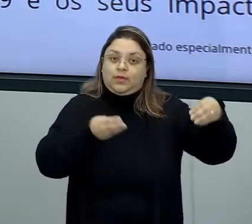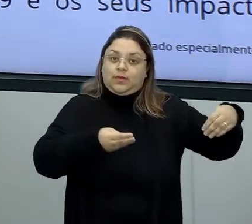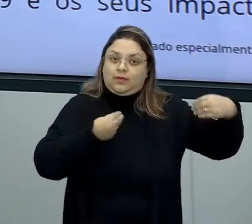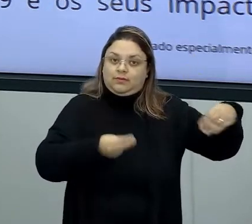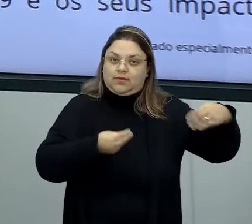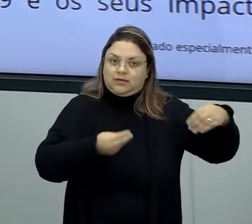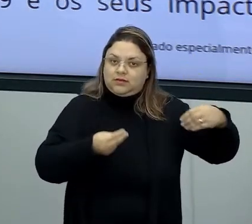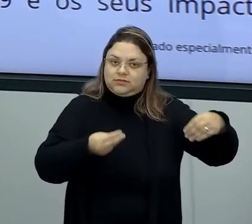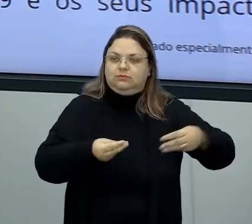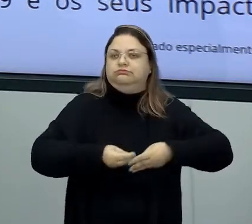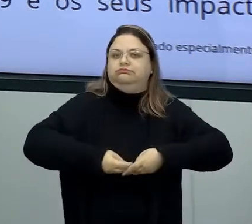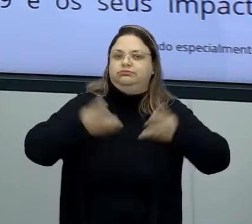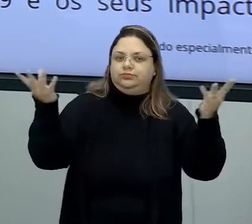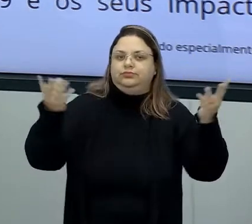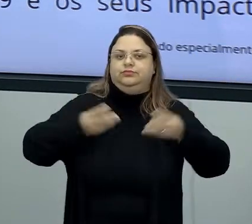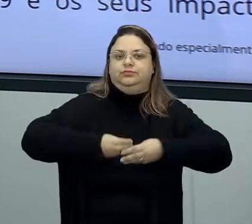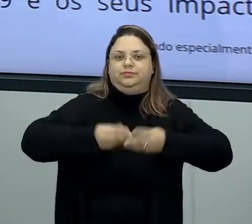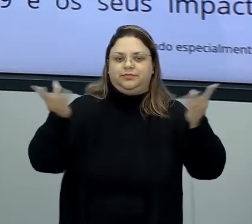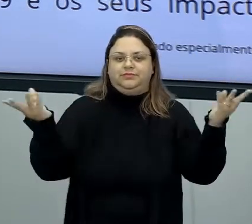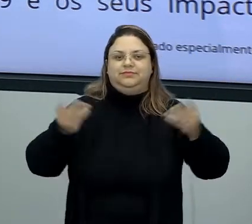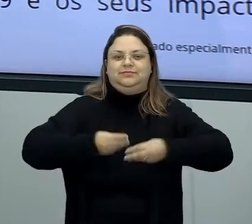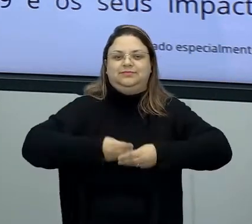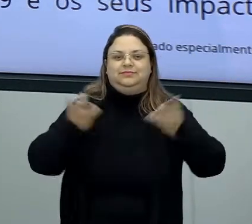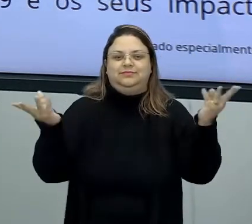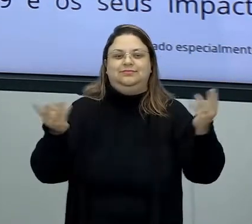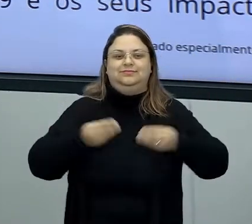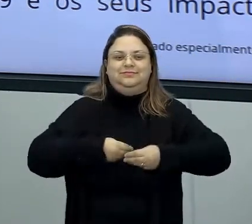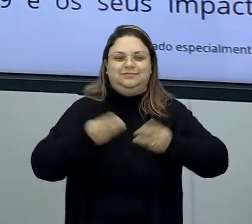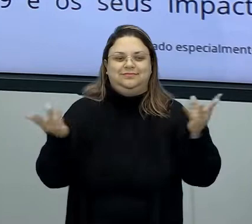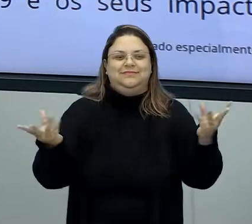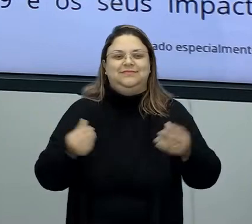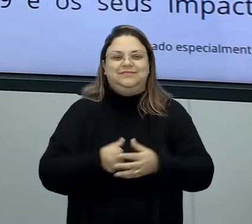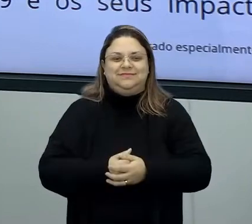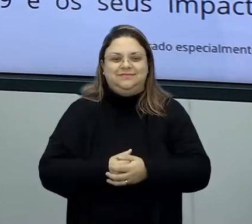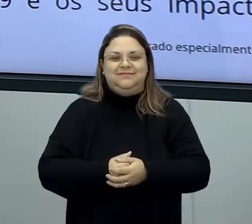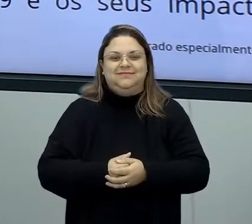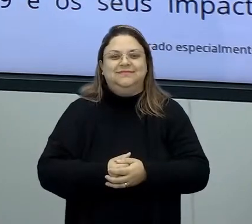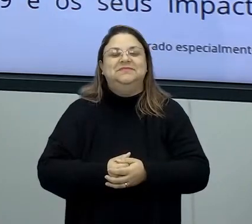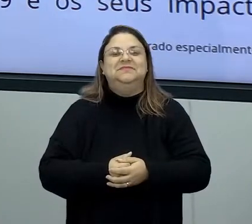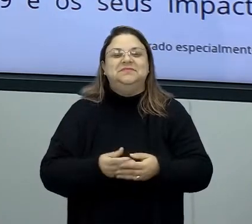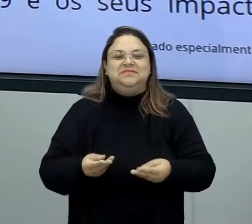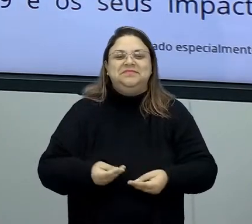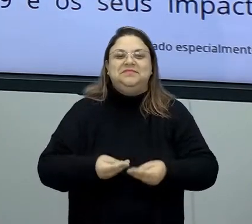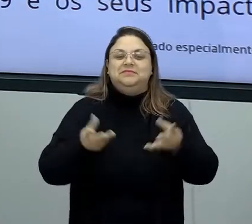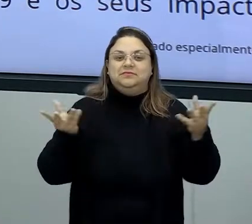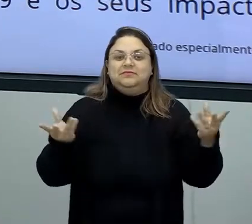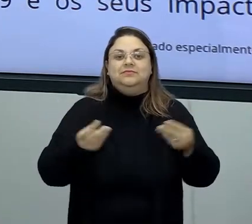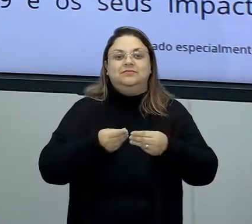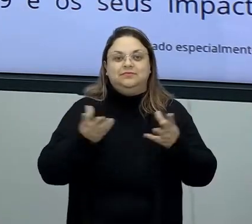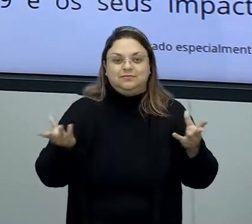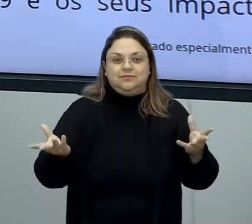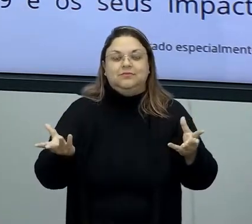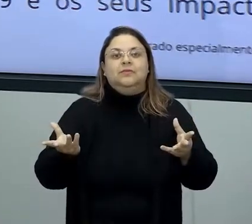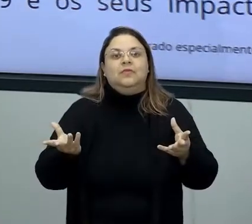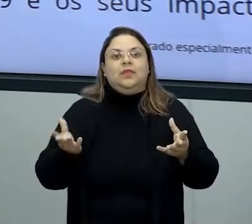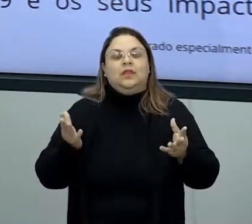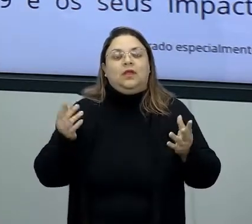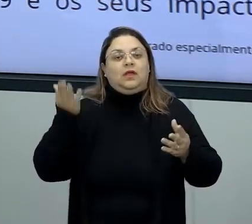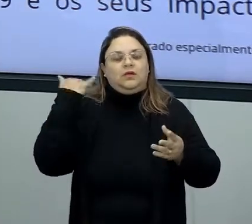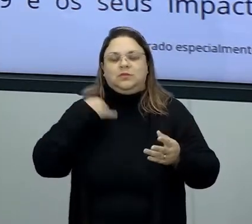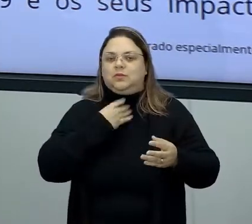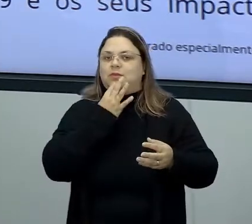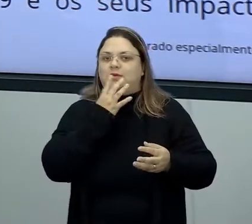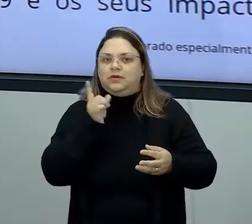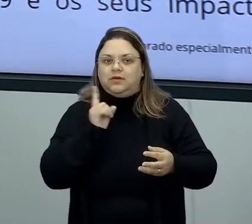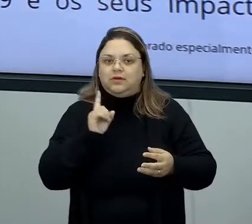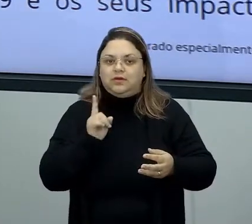são publicadas, que você acha aí impressas, e agora eu venho para sites, por isso que eu falei, nossa, não conhecia, mas eu dei uma